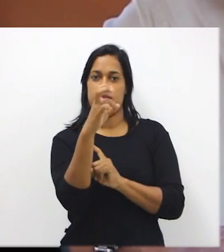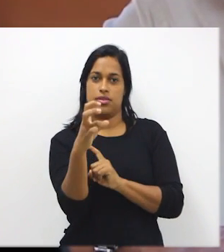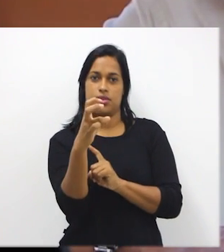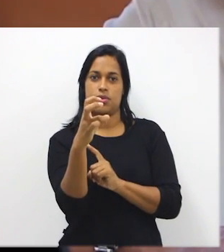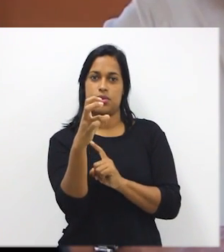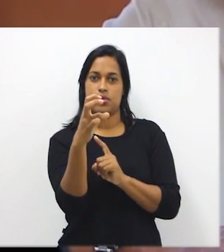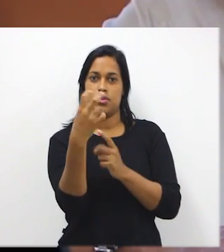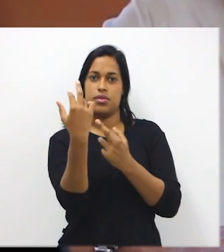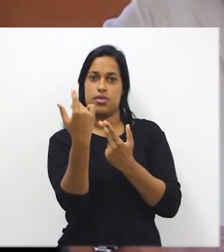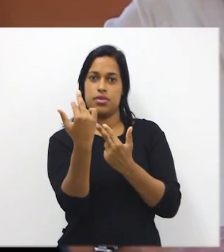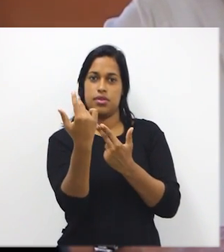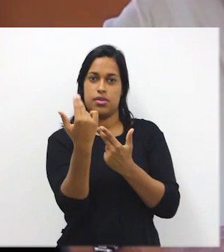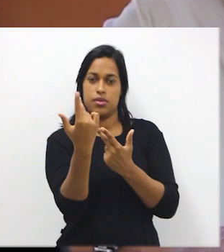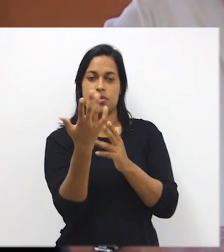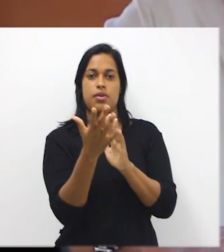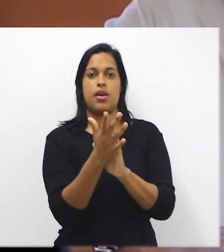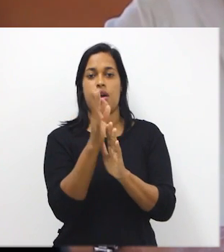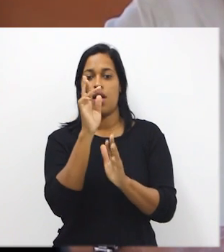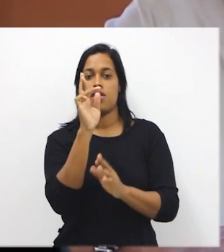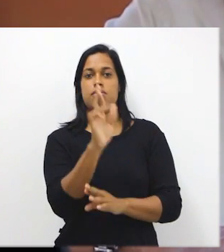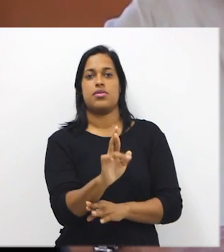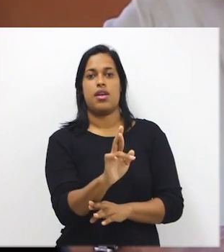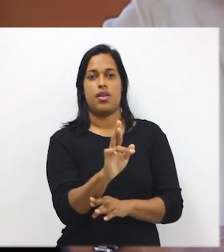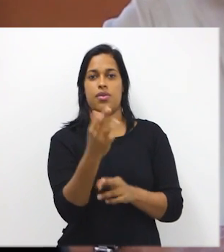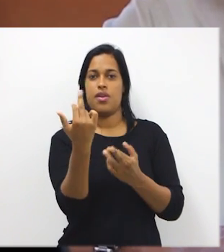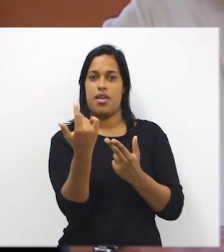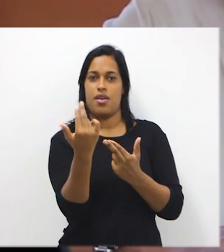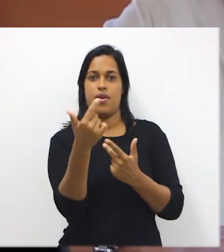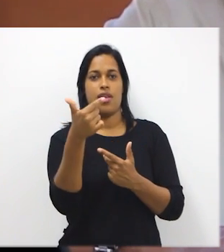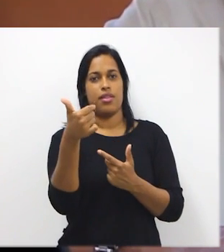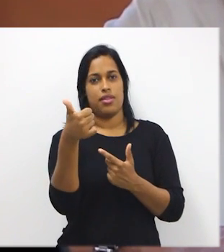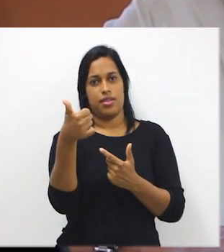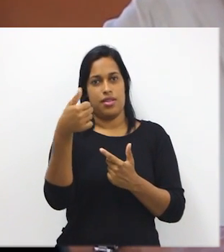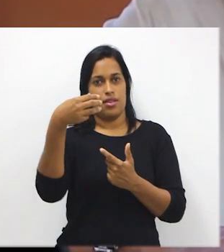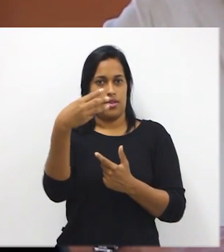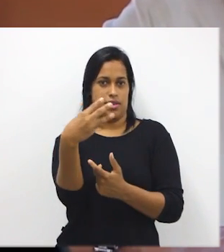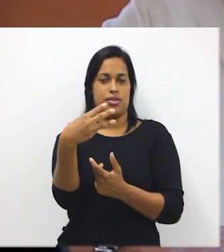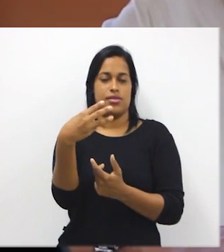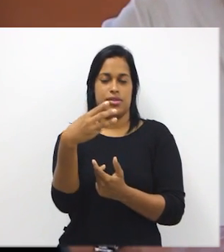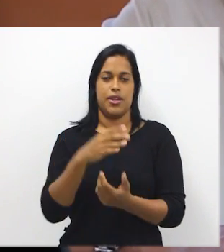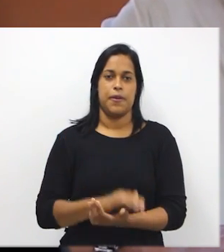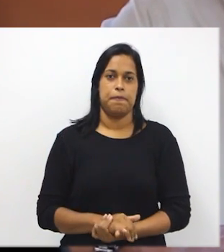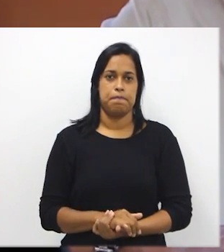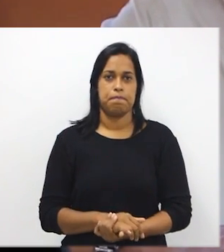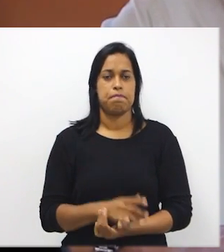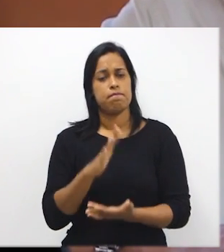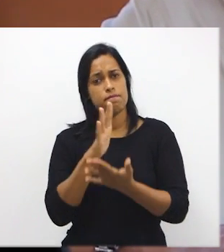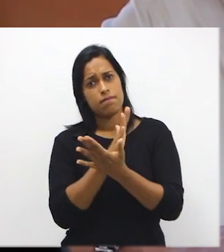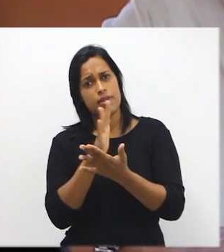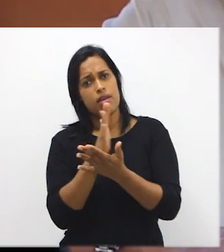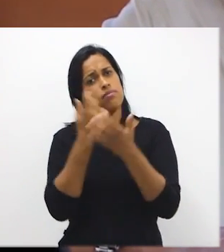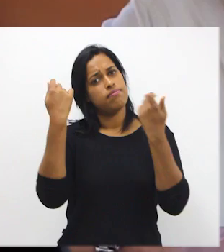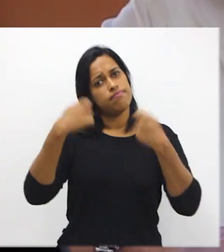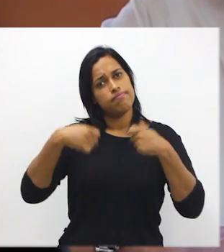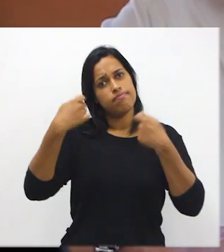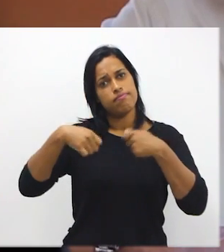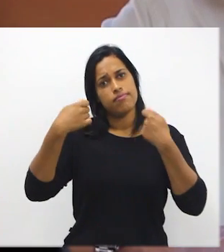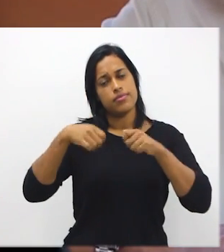mais 5. Então, o resultado dessa expressão é 13. Algumas vezes nós